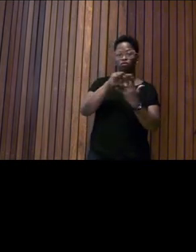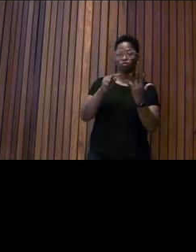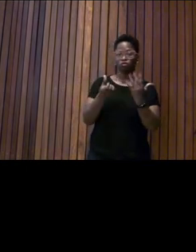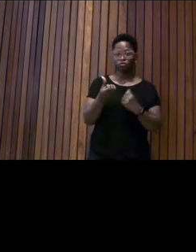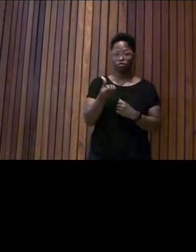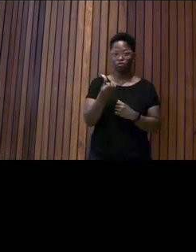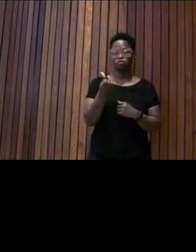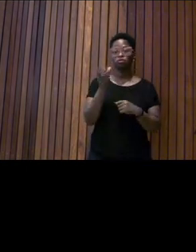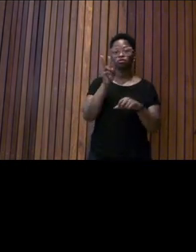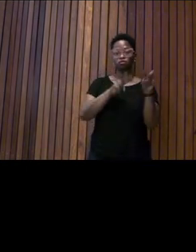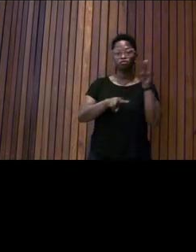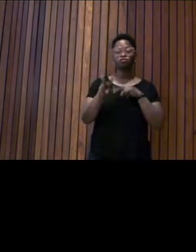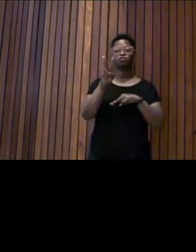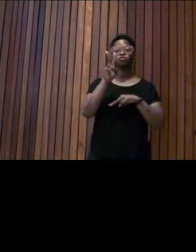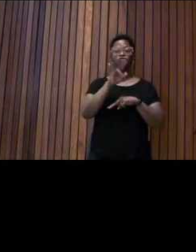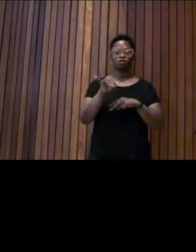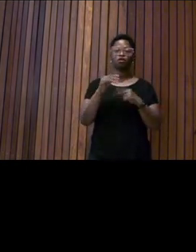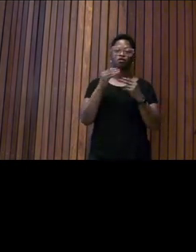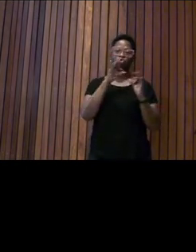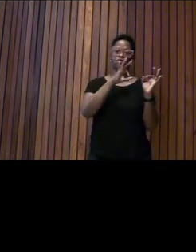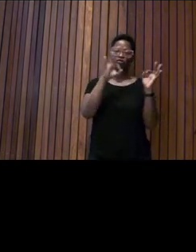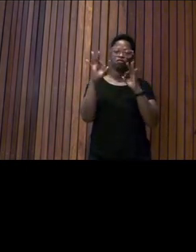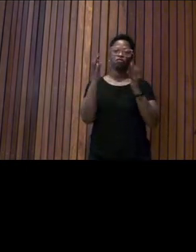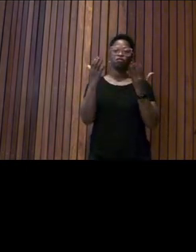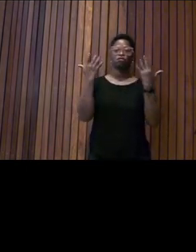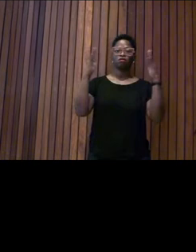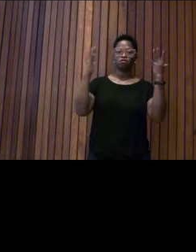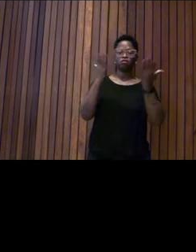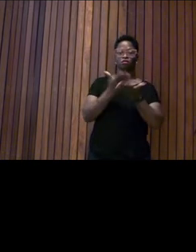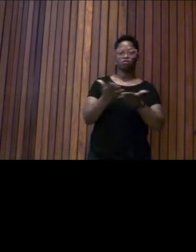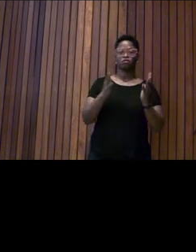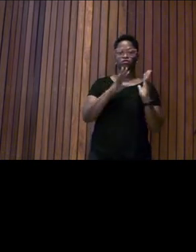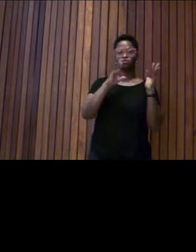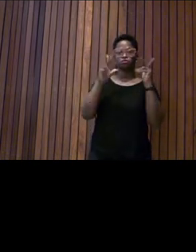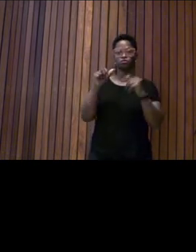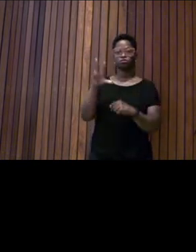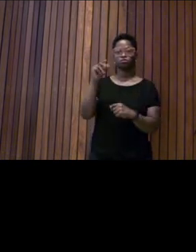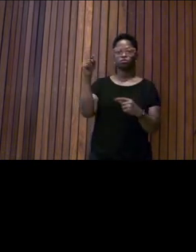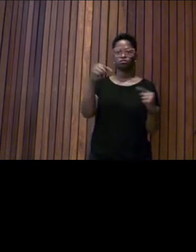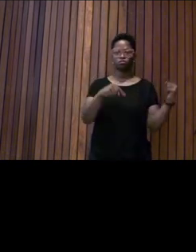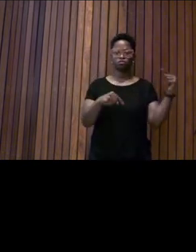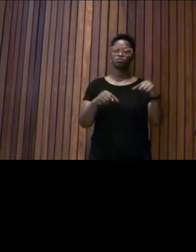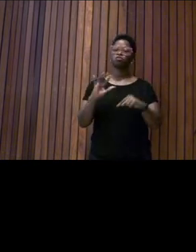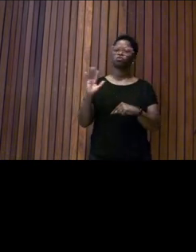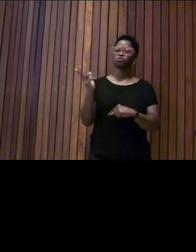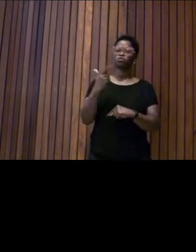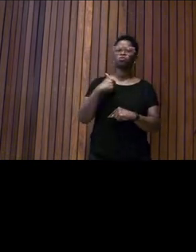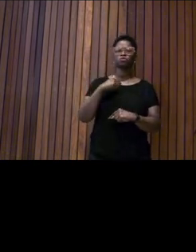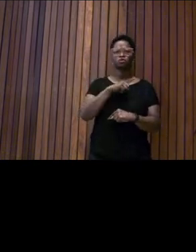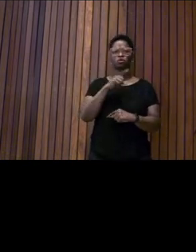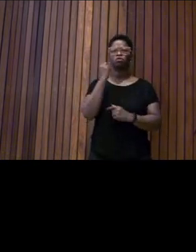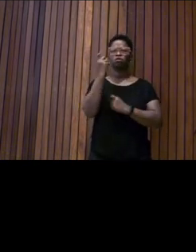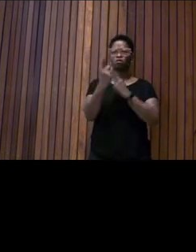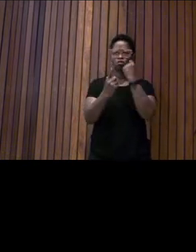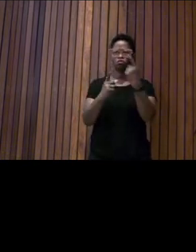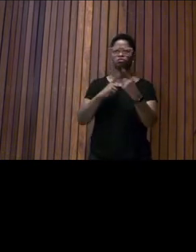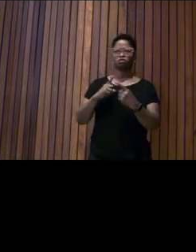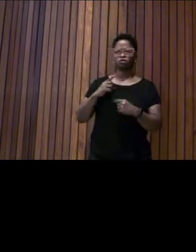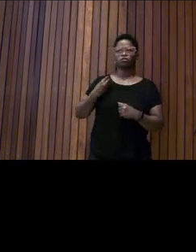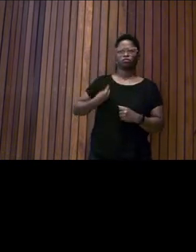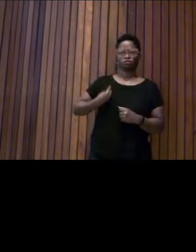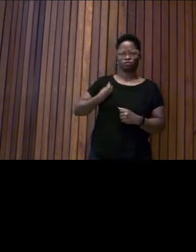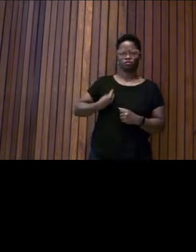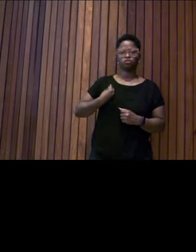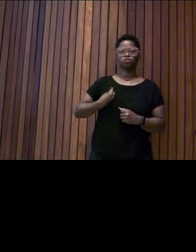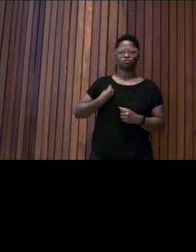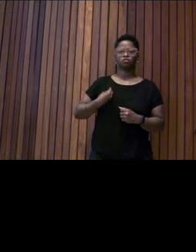vão assistir agora, eu queria já parabenizar também todos os alunos que estão aqui presentes, eu acho que não sei se todos ou alguns estão presentes, mas, né,